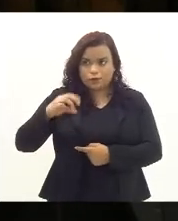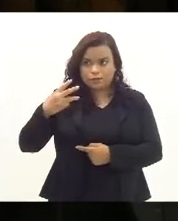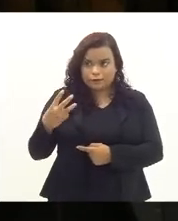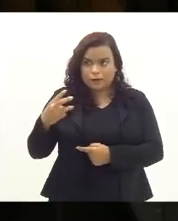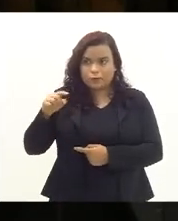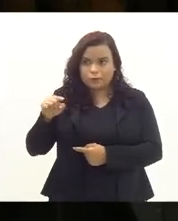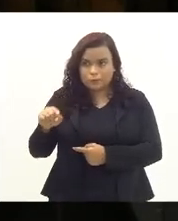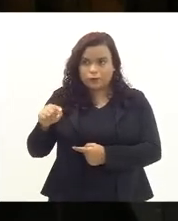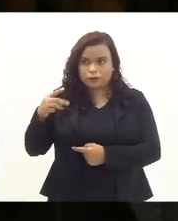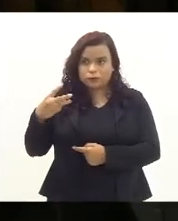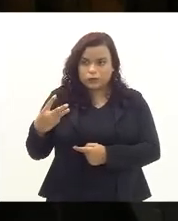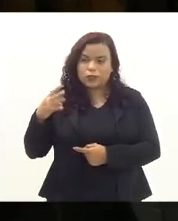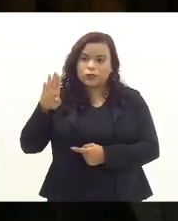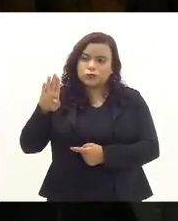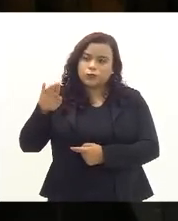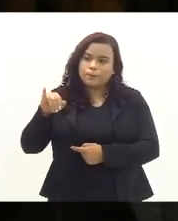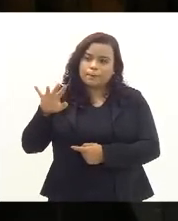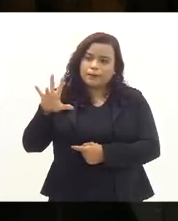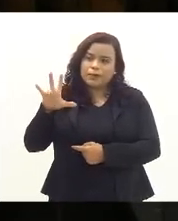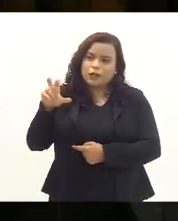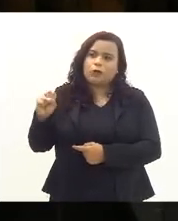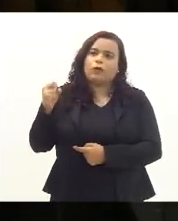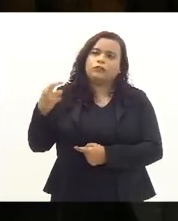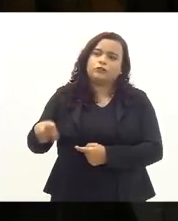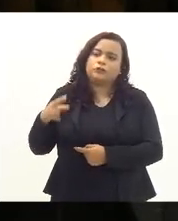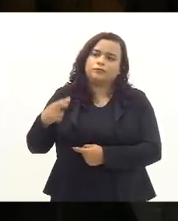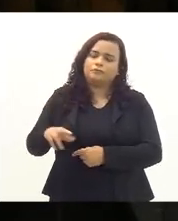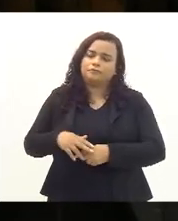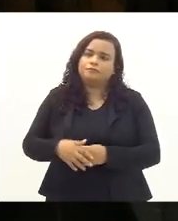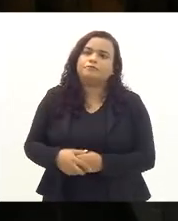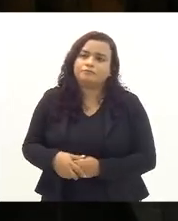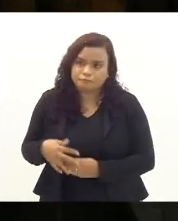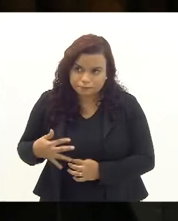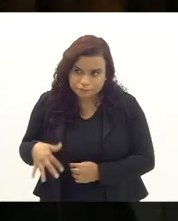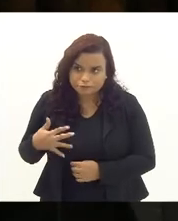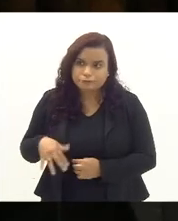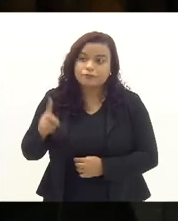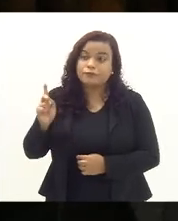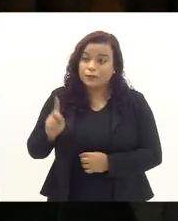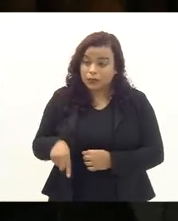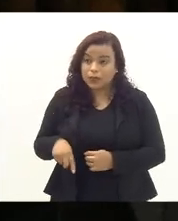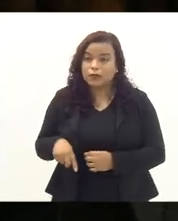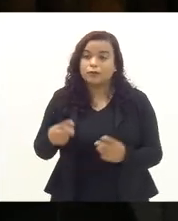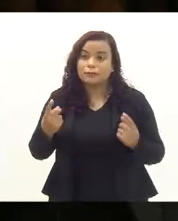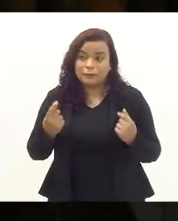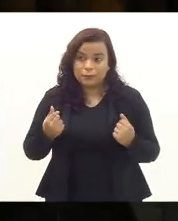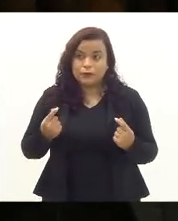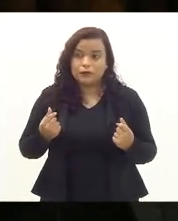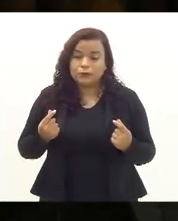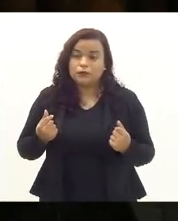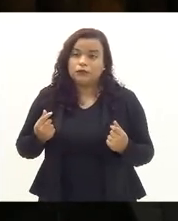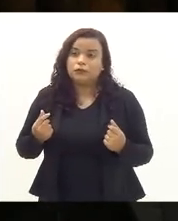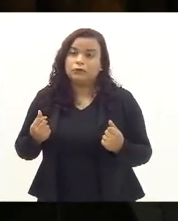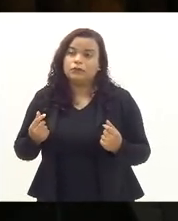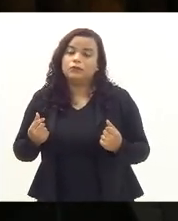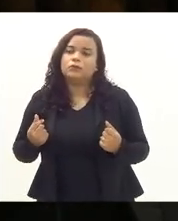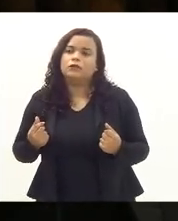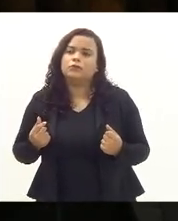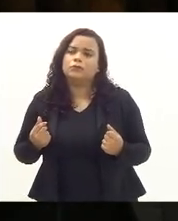93.3 bilhões de reais isso é um salto o que